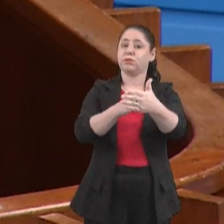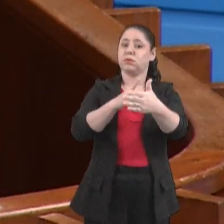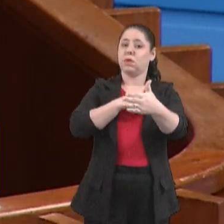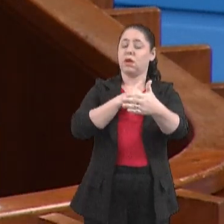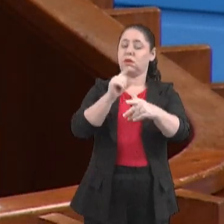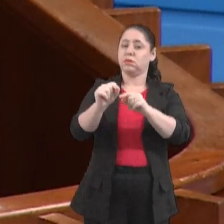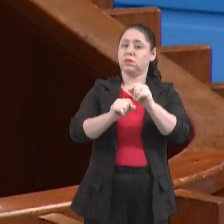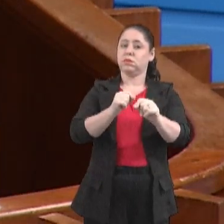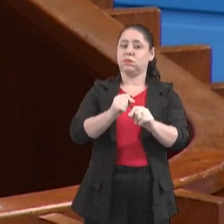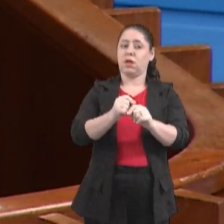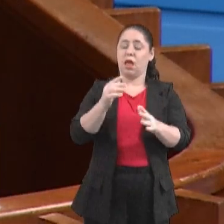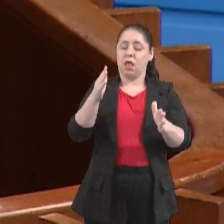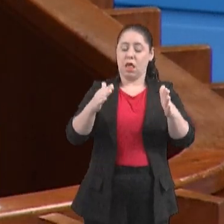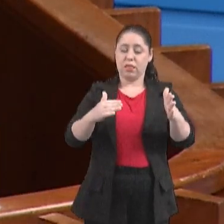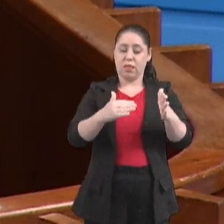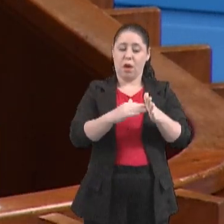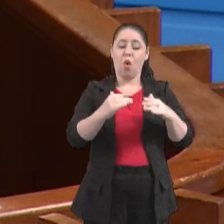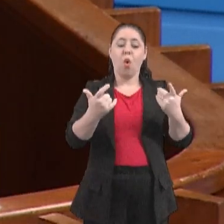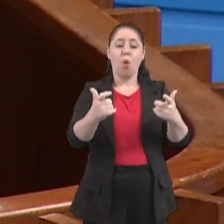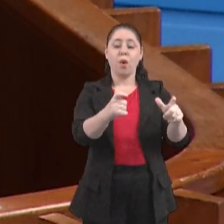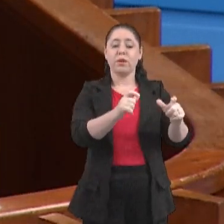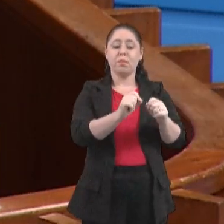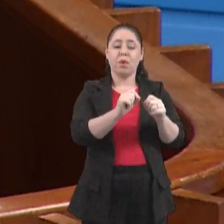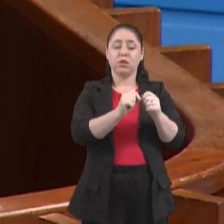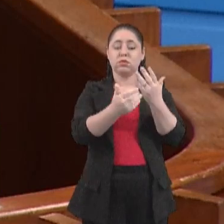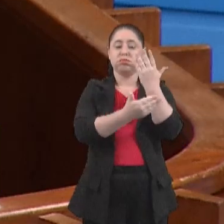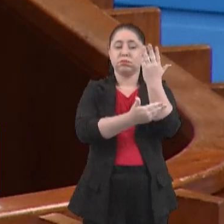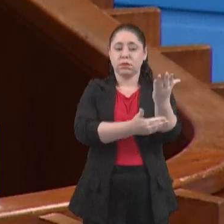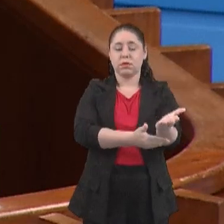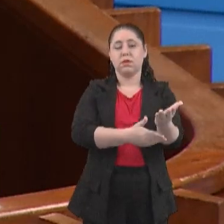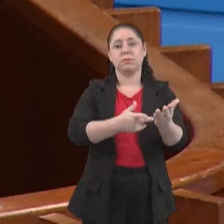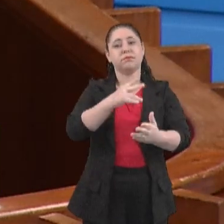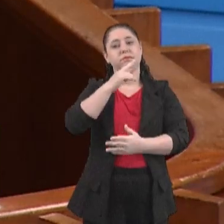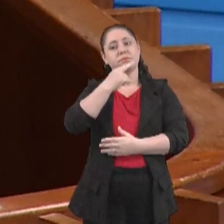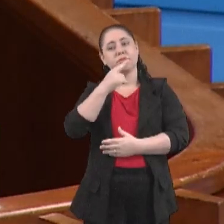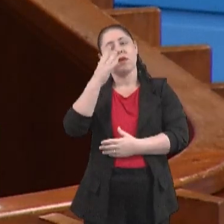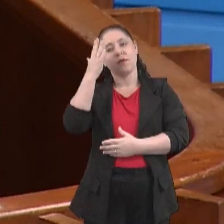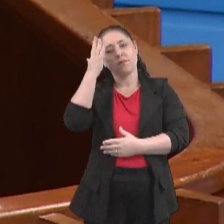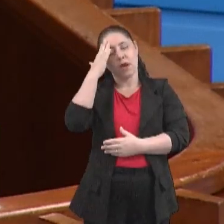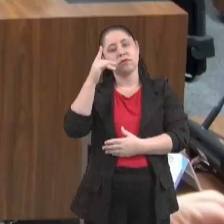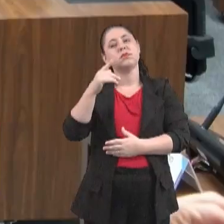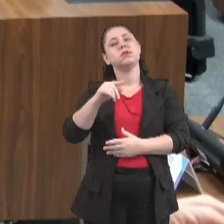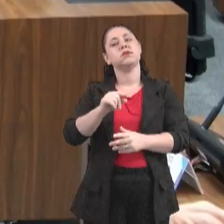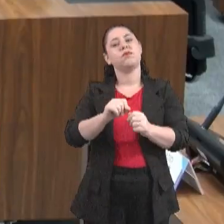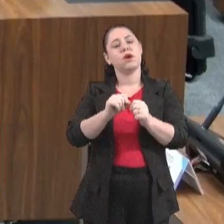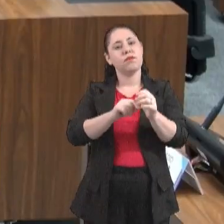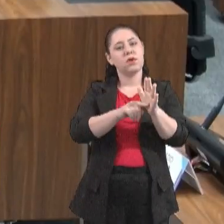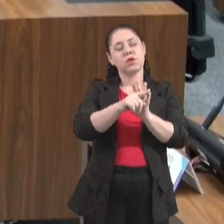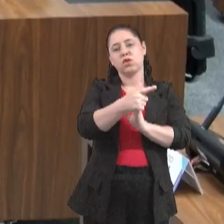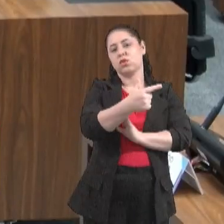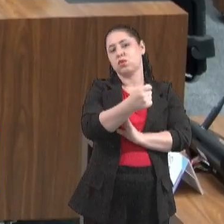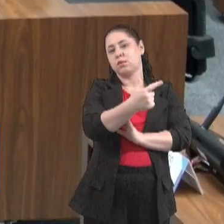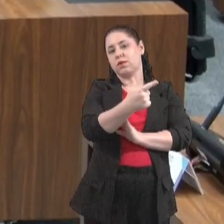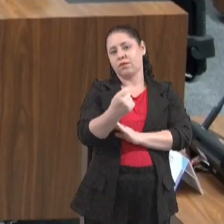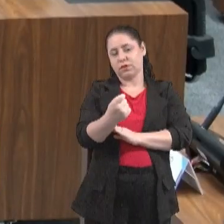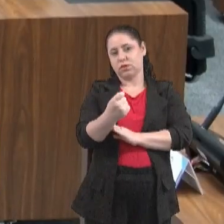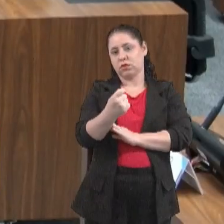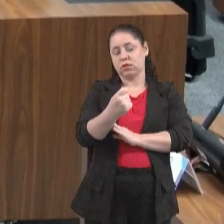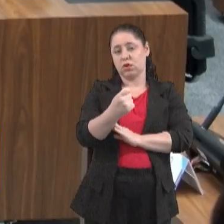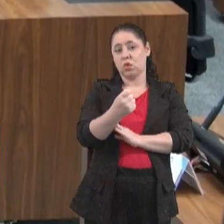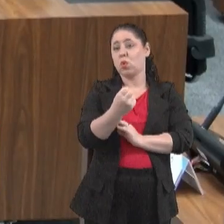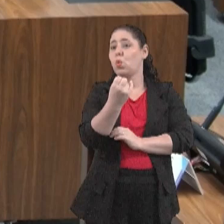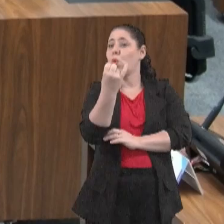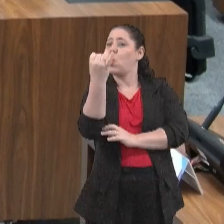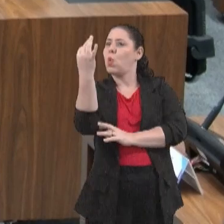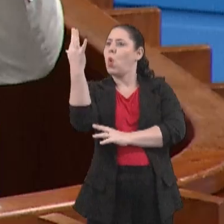né? Deputado Renato Câmara, né, você sabe, foi feito um levantamento aqui em 2020, sabe quantas espécies de aves